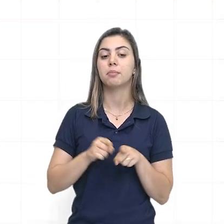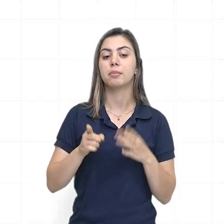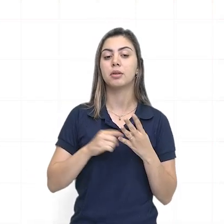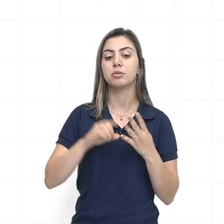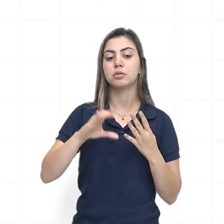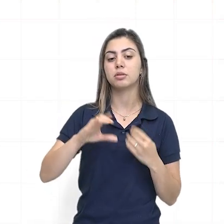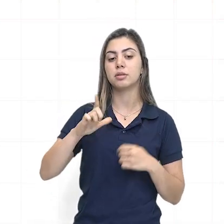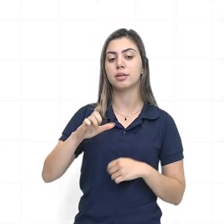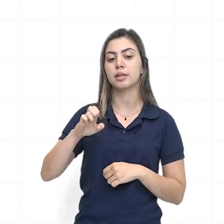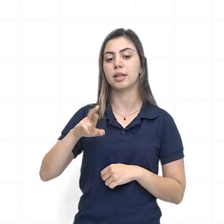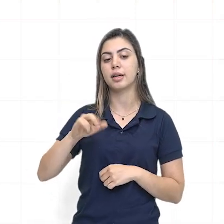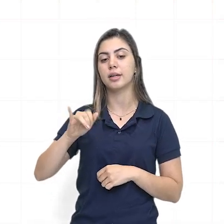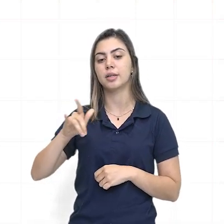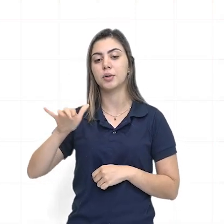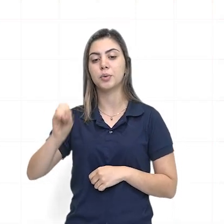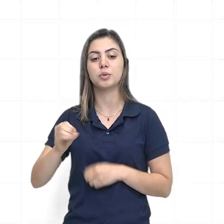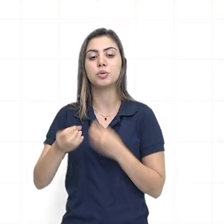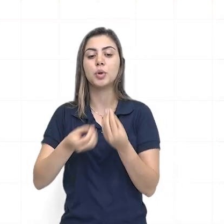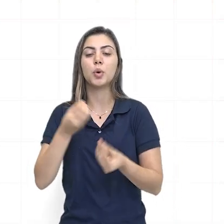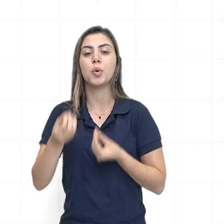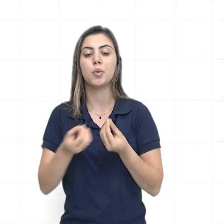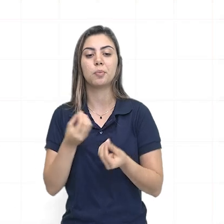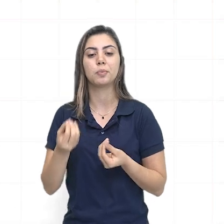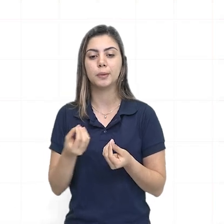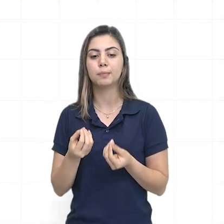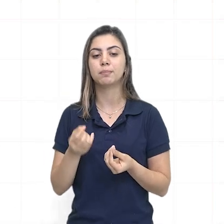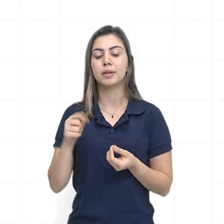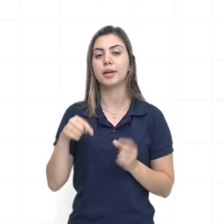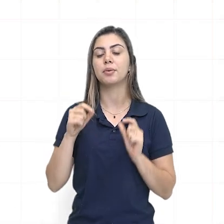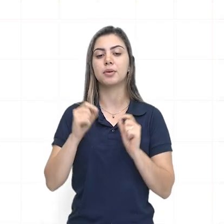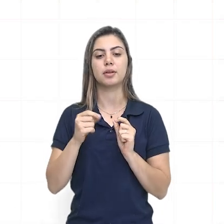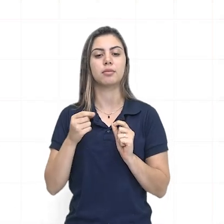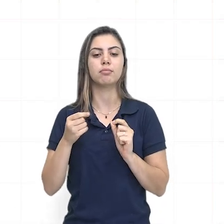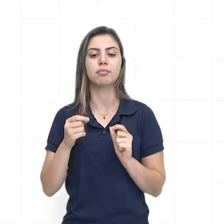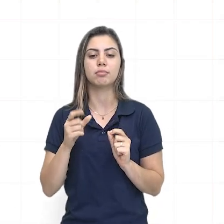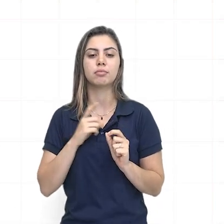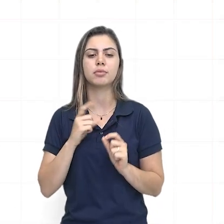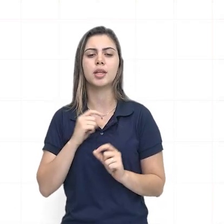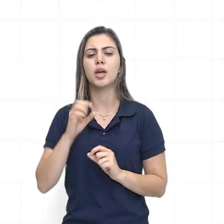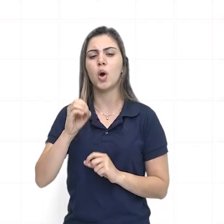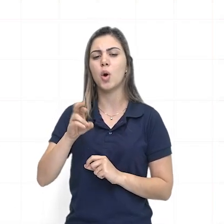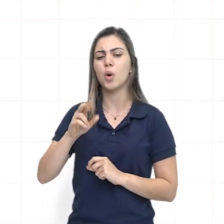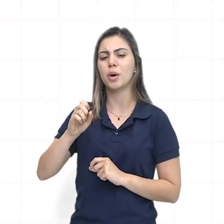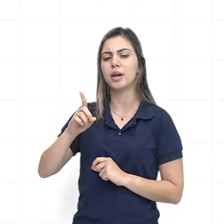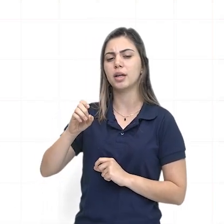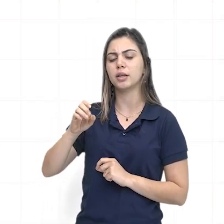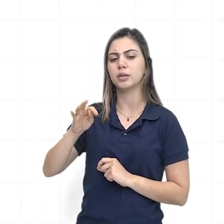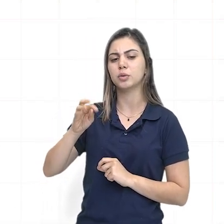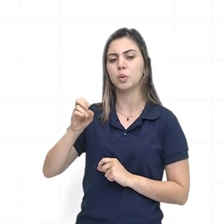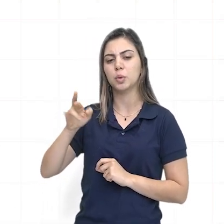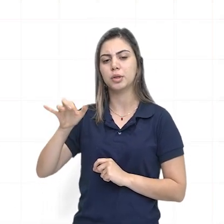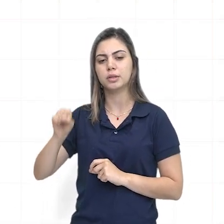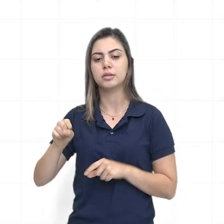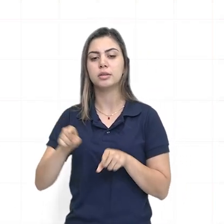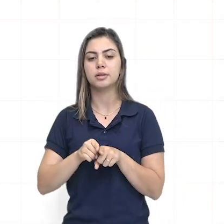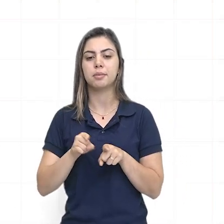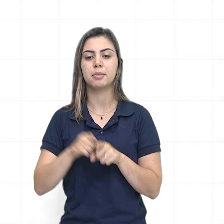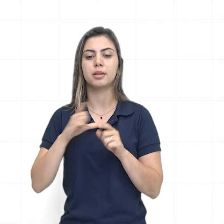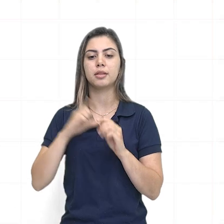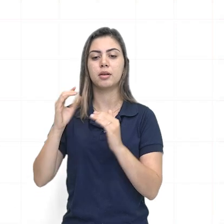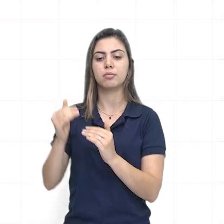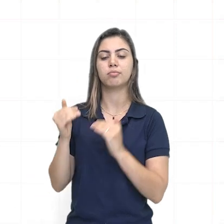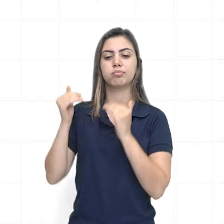clérigos eram designados como os oradores, né, ou oratores, os nobres como